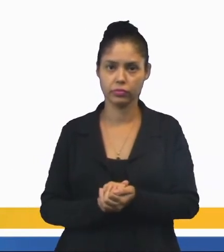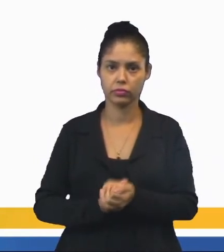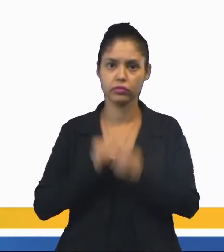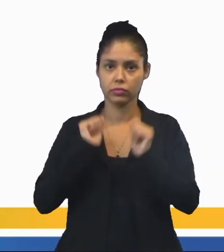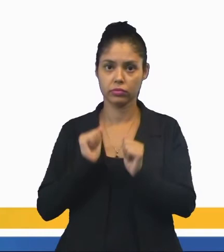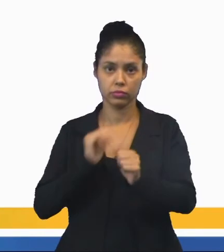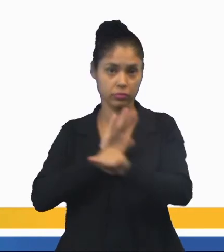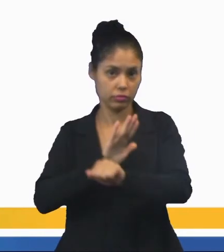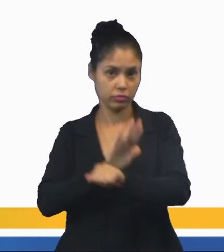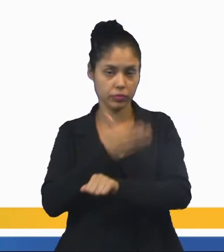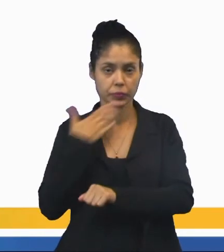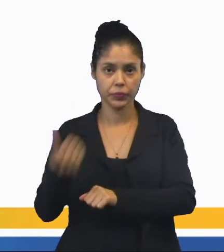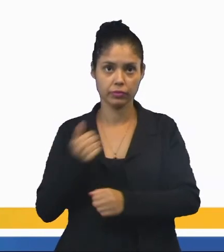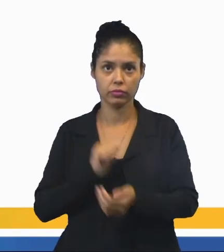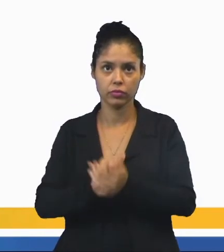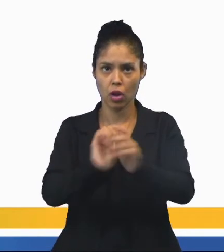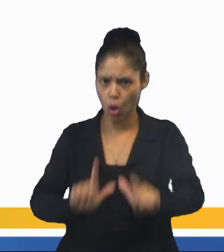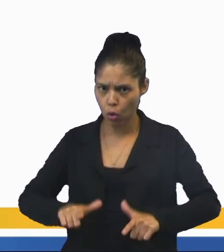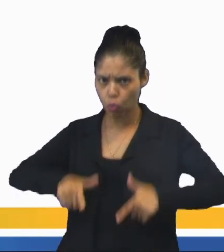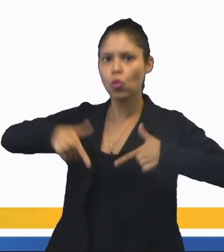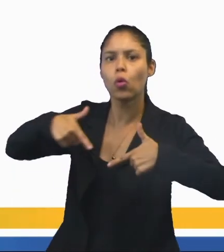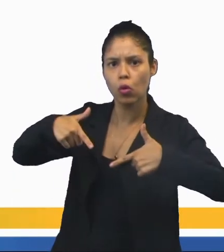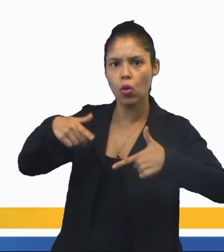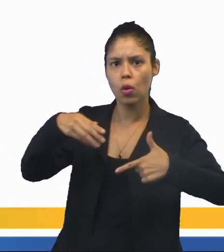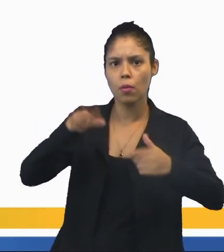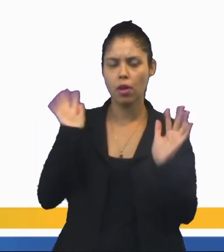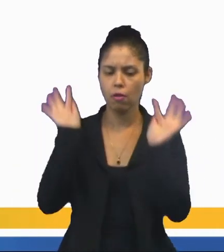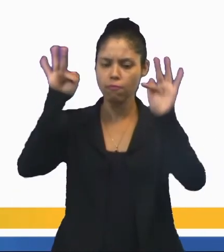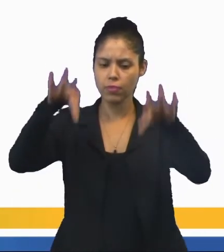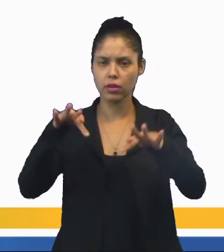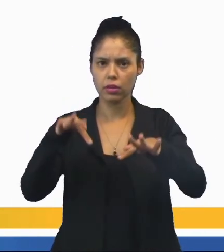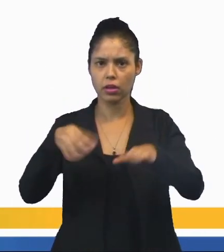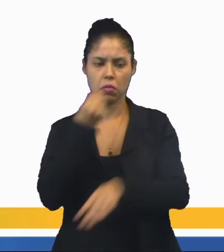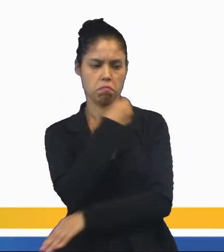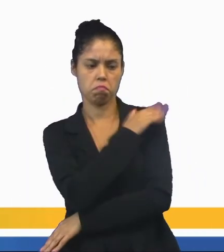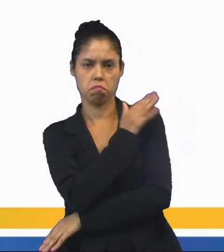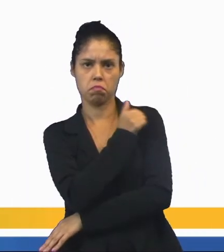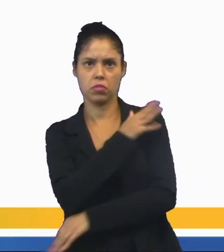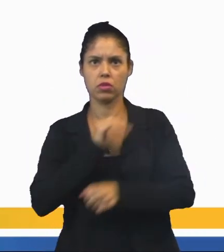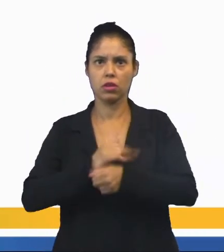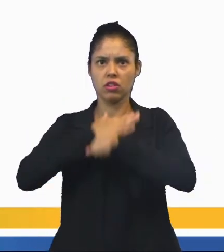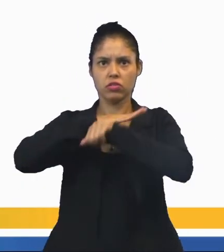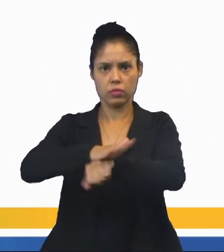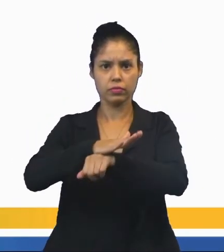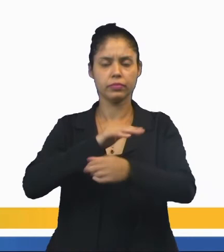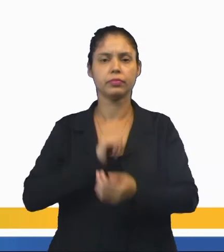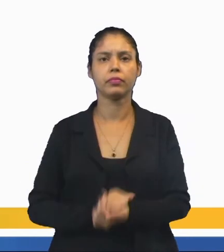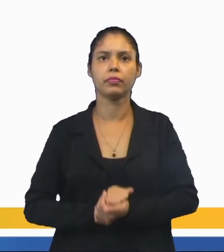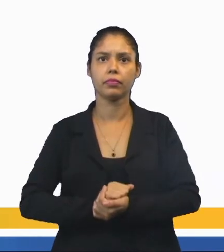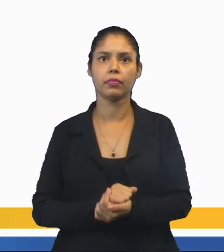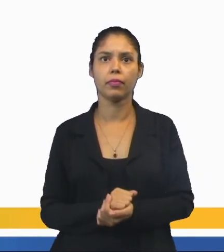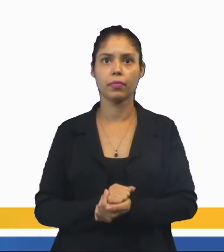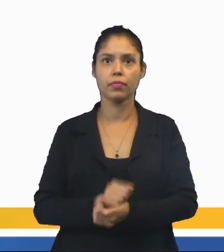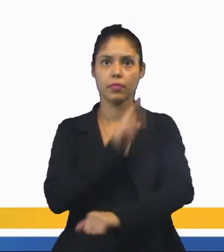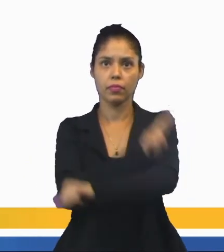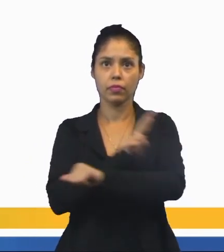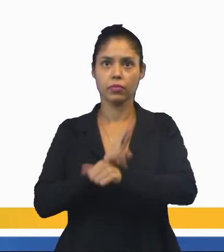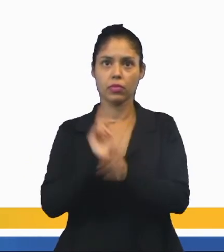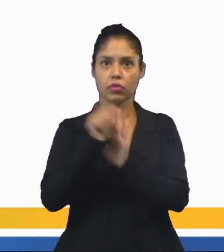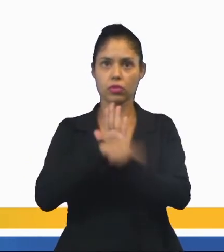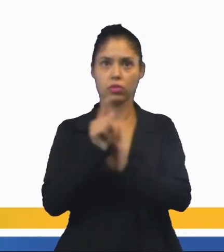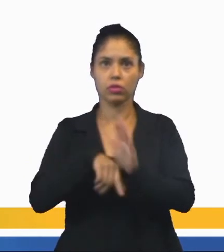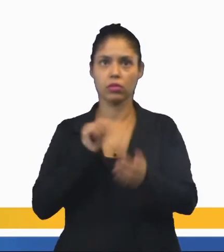para a melhoria, não é? Luta pelo fim da discriminação social, seja de raça, de religião, de